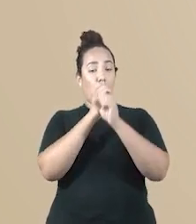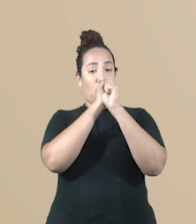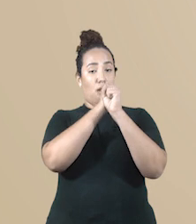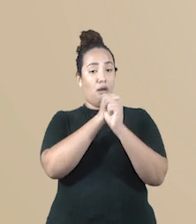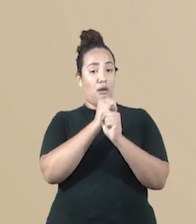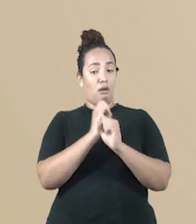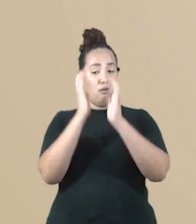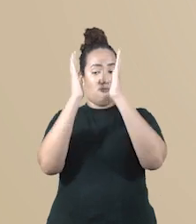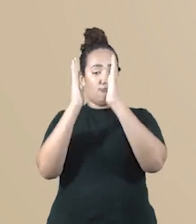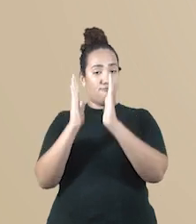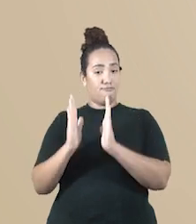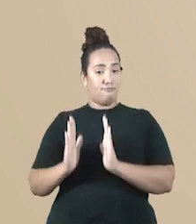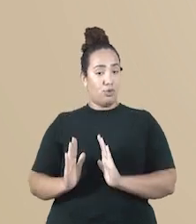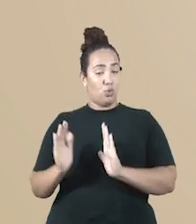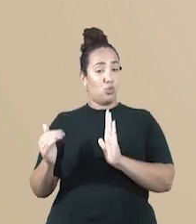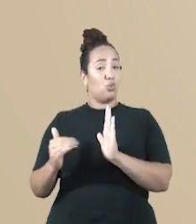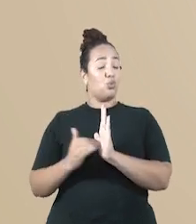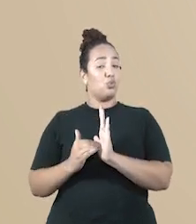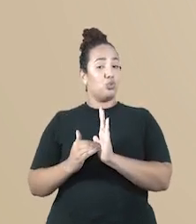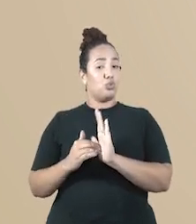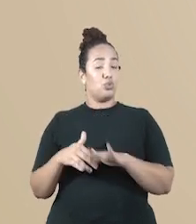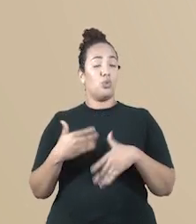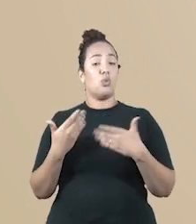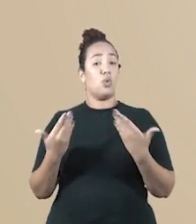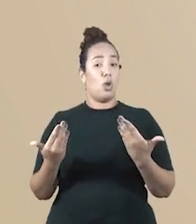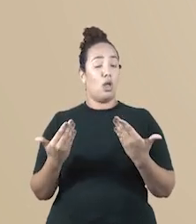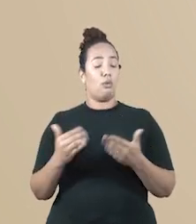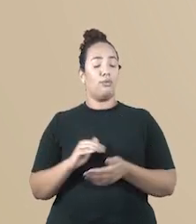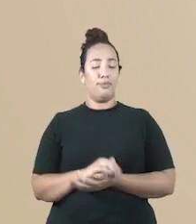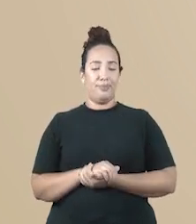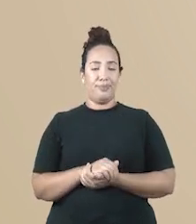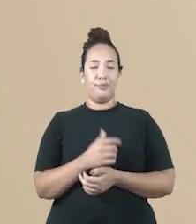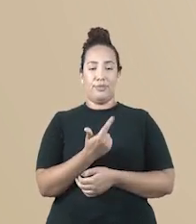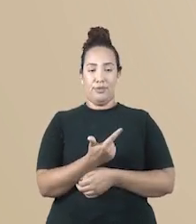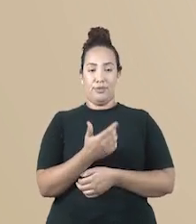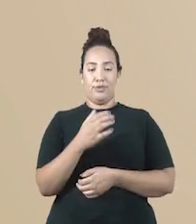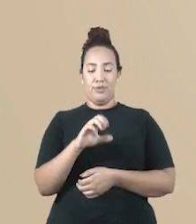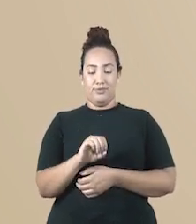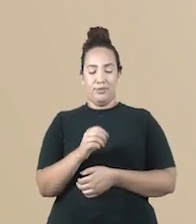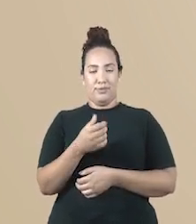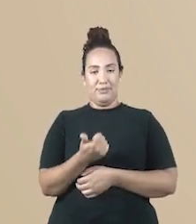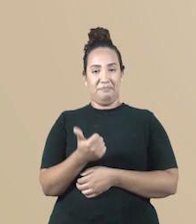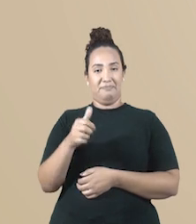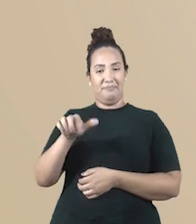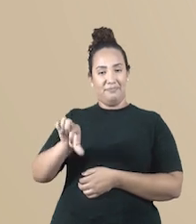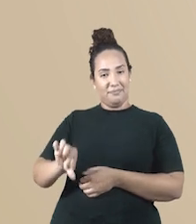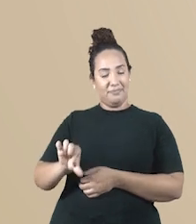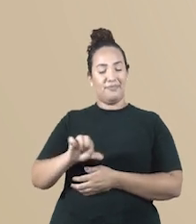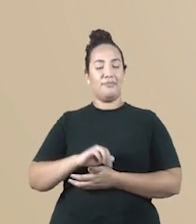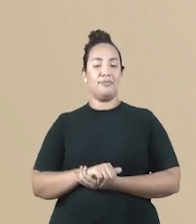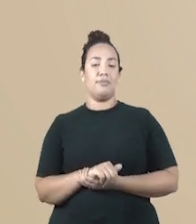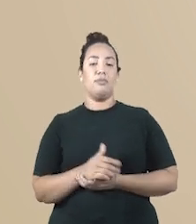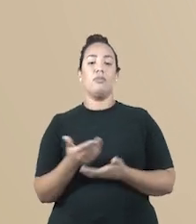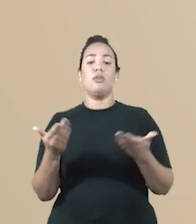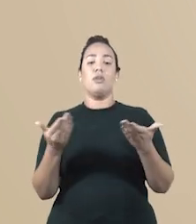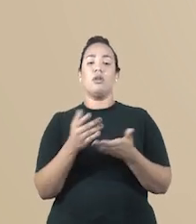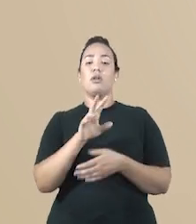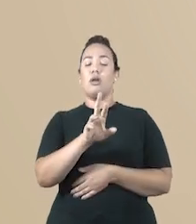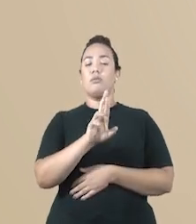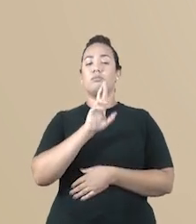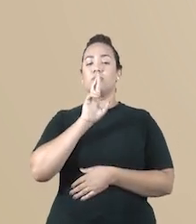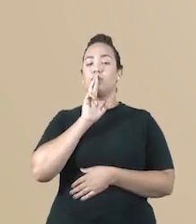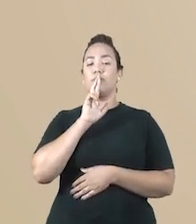dos anos o último ano, que nesse caso foi em 2019. Agora